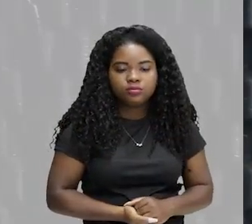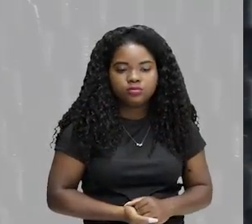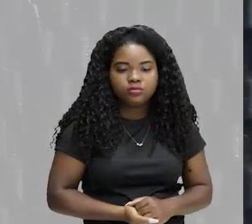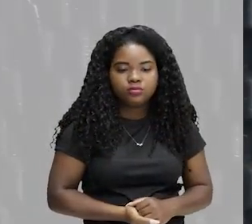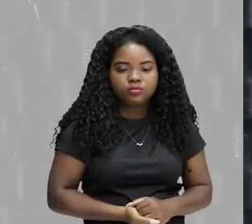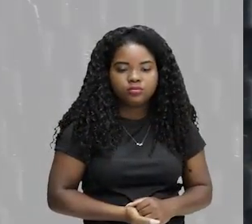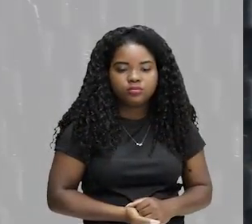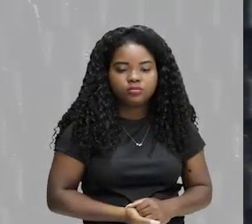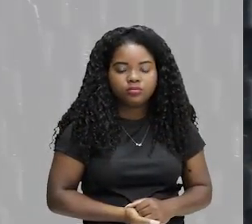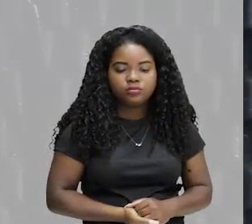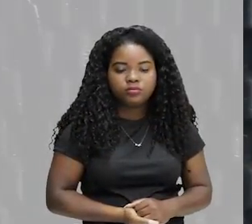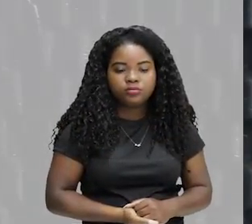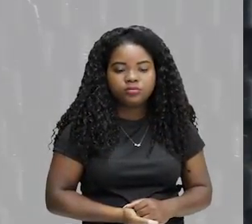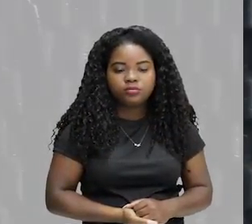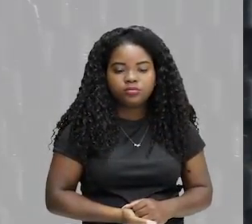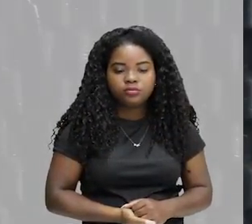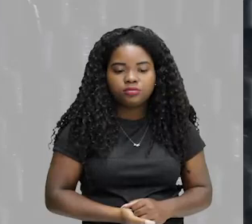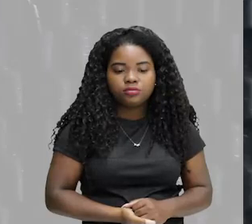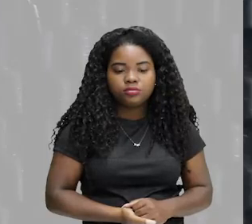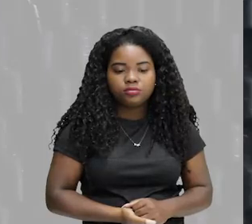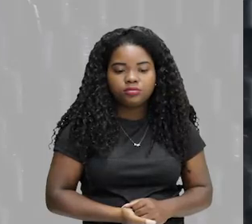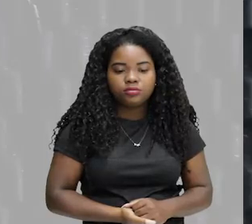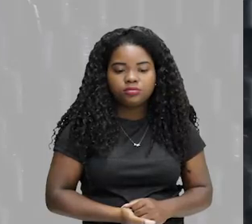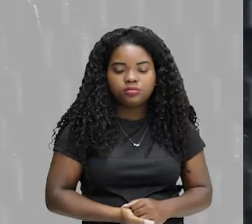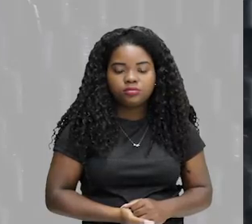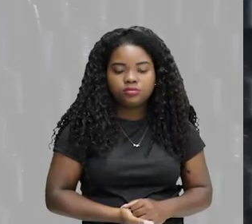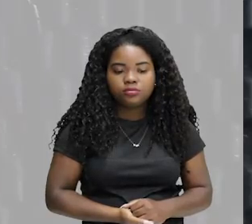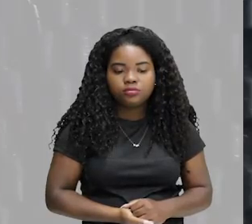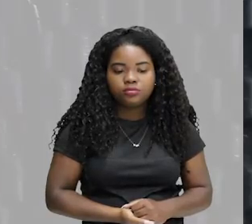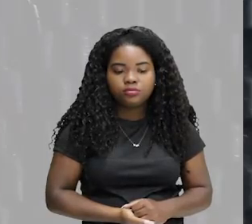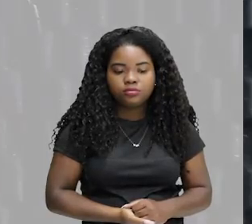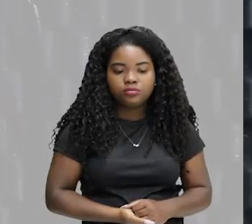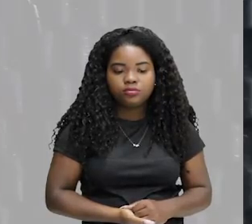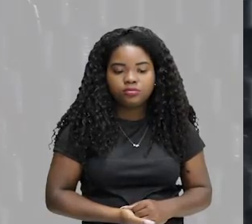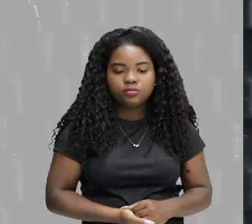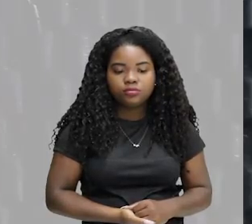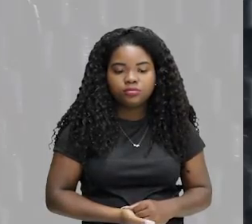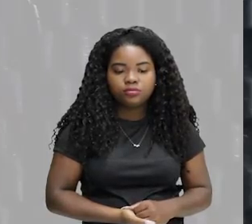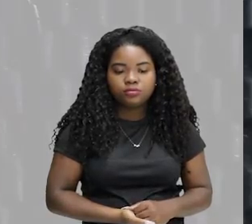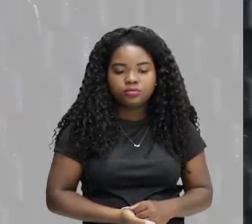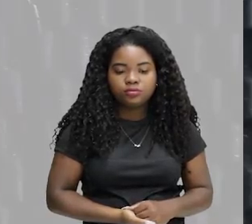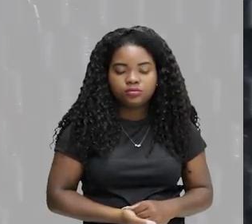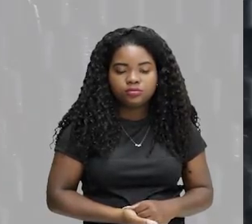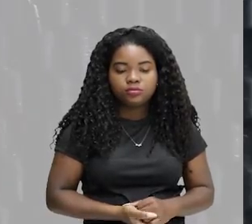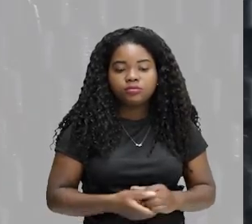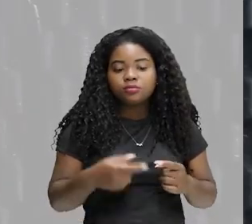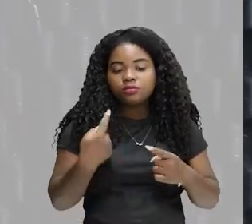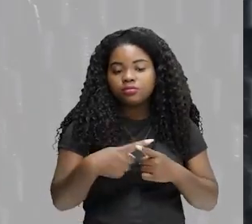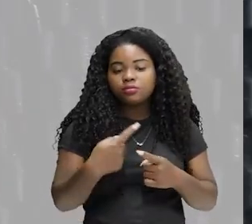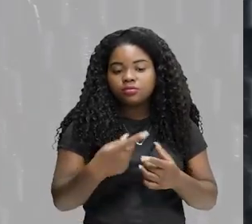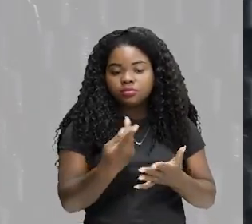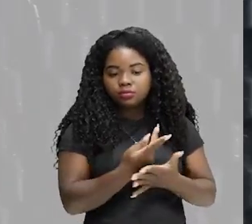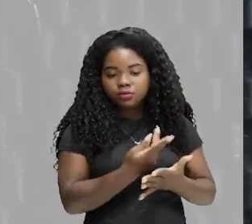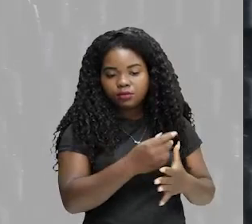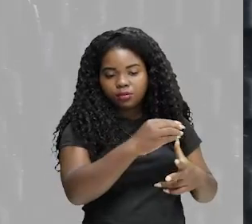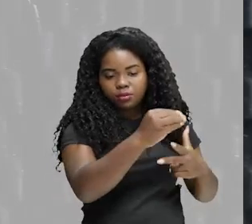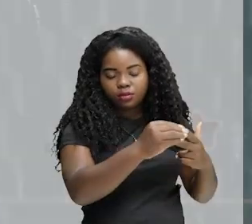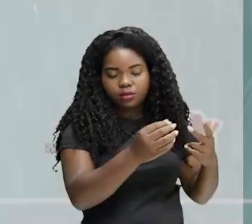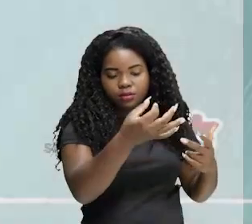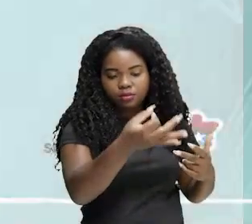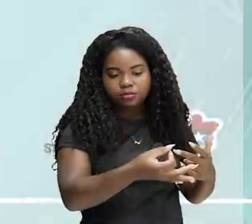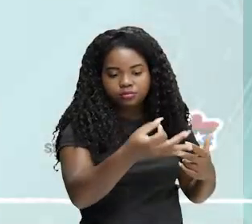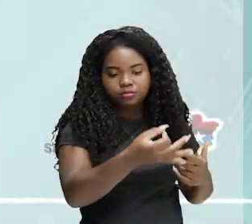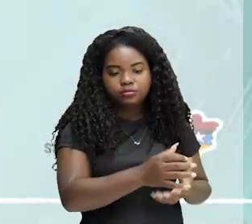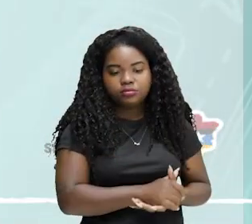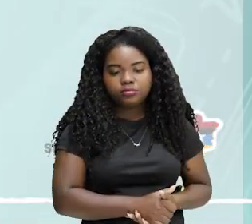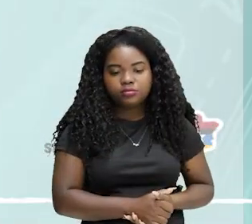sinal, tá, gente? Foi erro mesmo de digitação, tá bom? Mas não se preocupa que isso não vai interferir no nosso resultado, até porque na questão do Enem estava certo. Foi